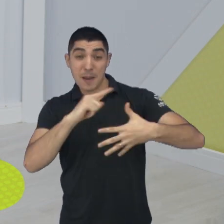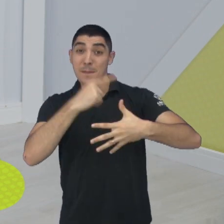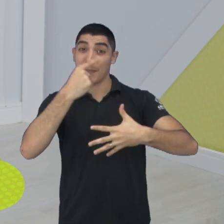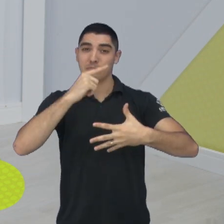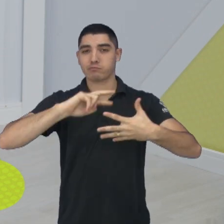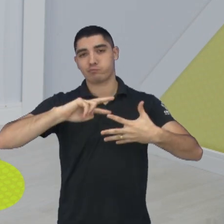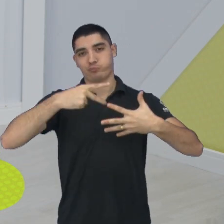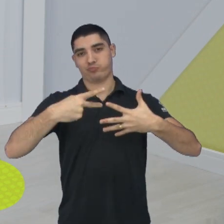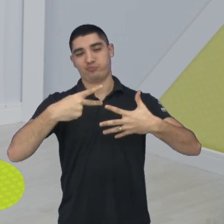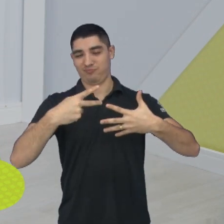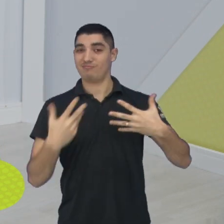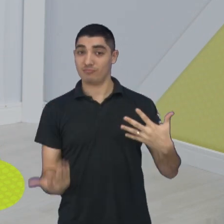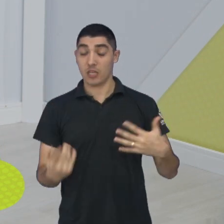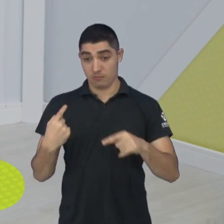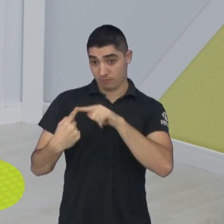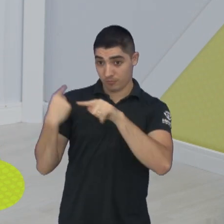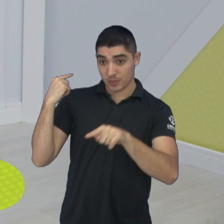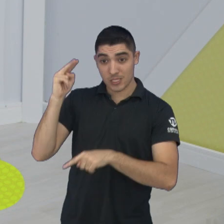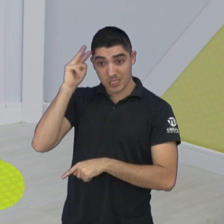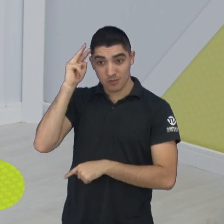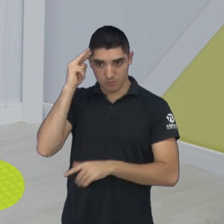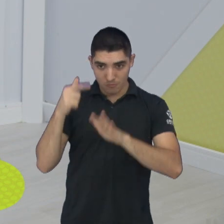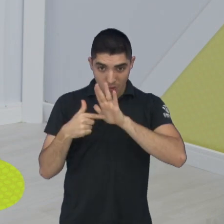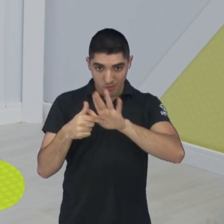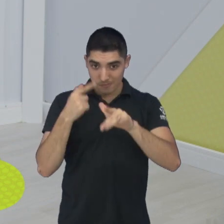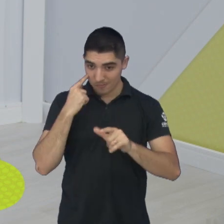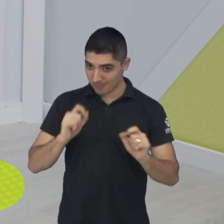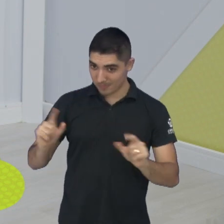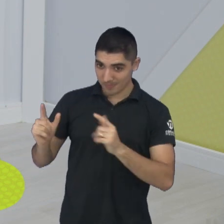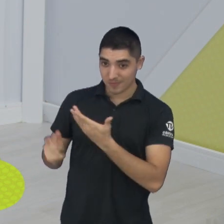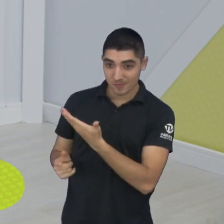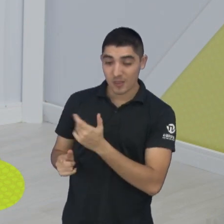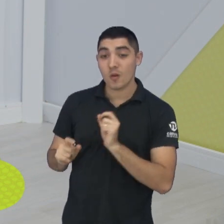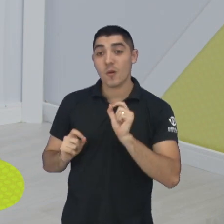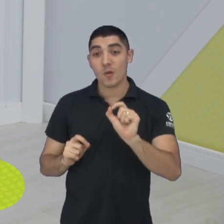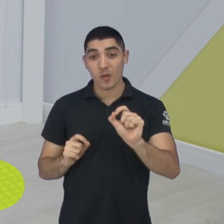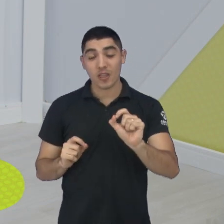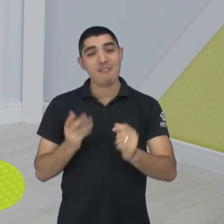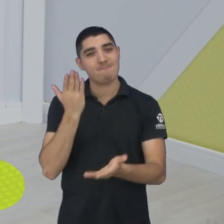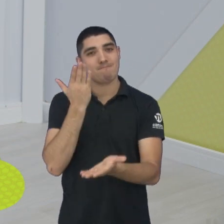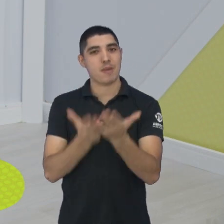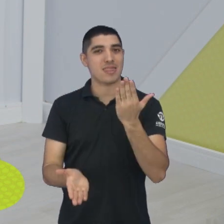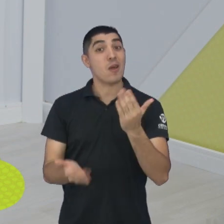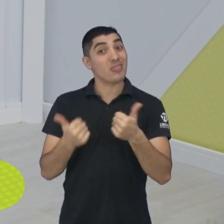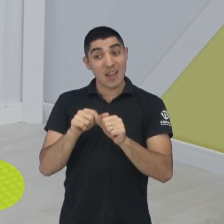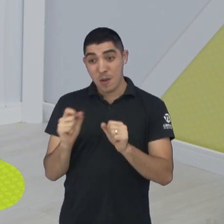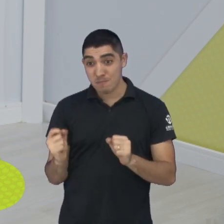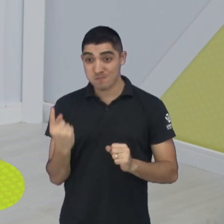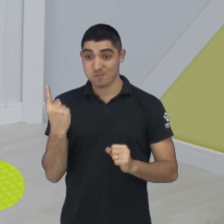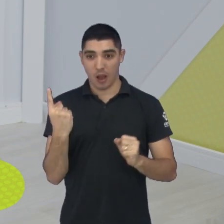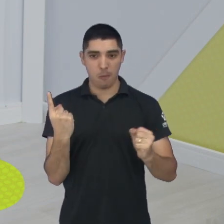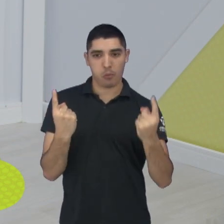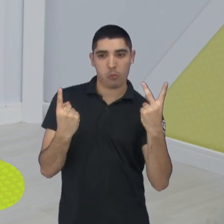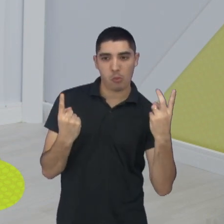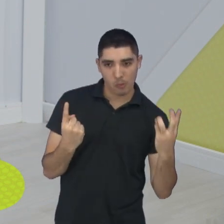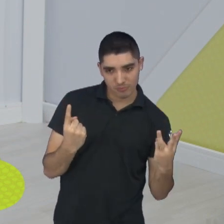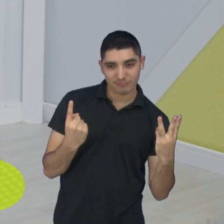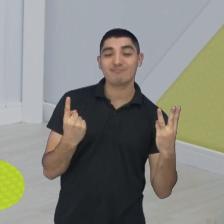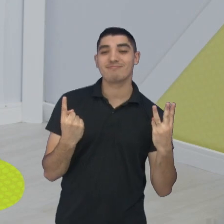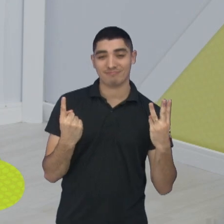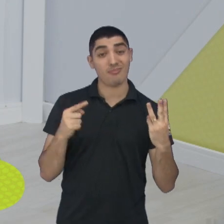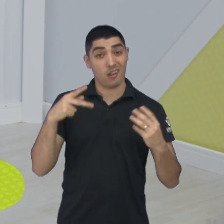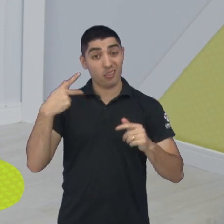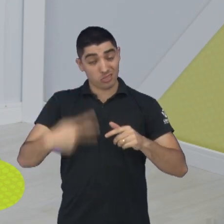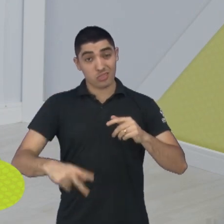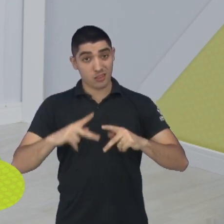de Vôlei. Na última segunda-feira, coloca embaixo do jogo aí, Piteco, o time foi superado de virada pelo Guarulhos em plena Arena Farmaconde